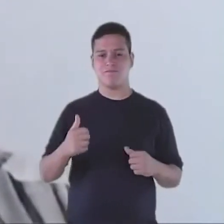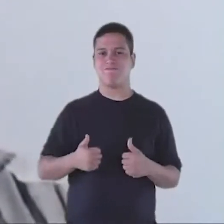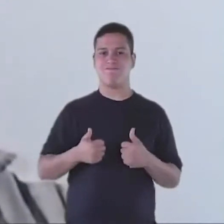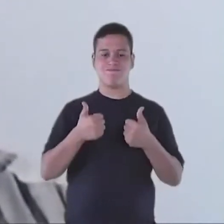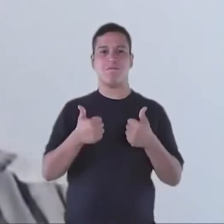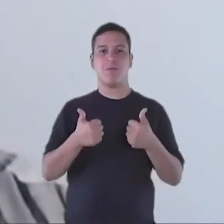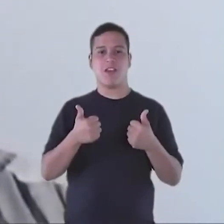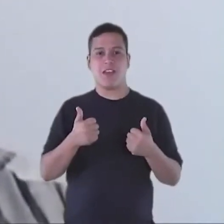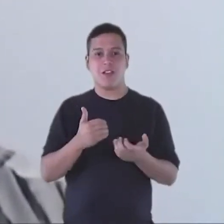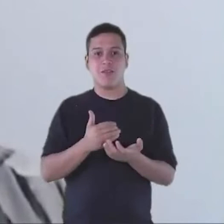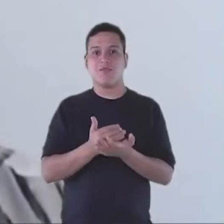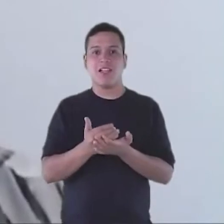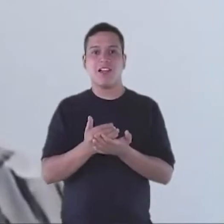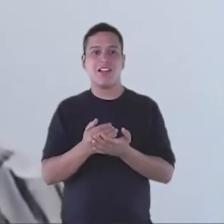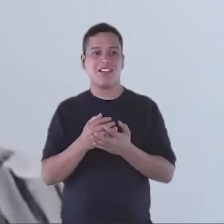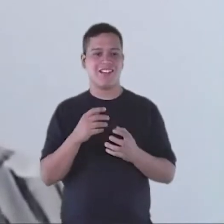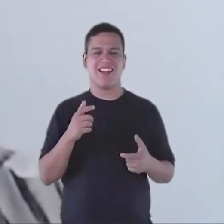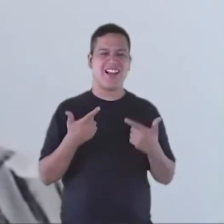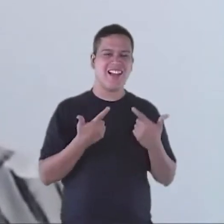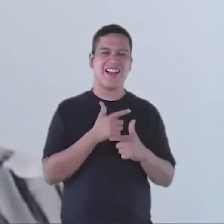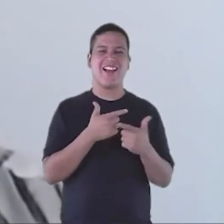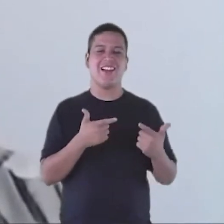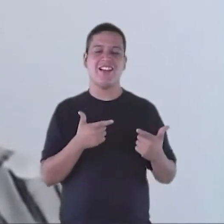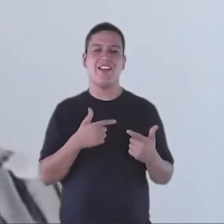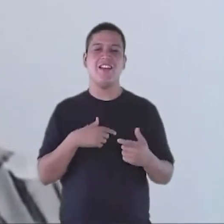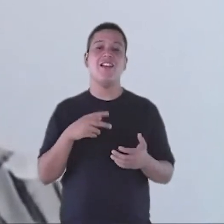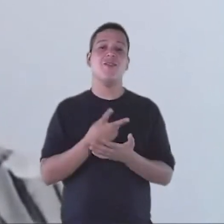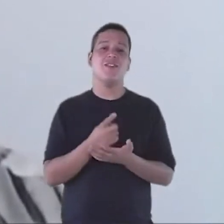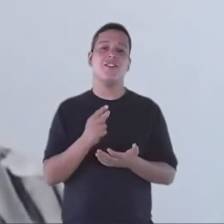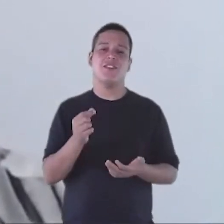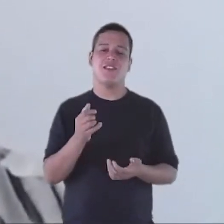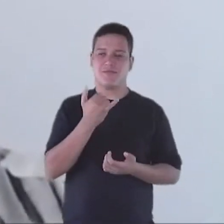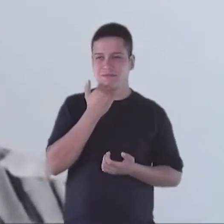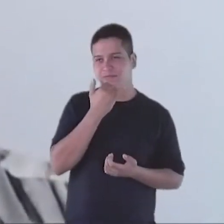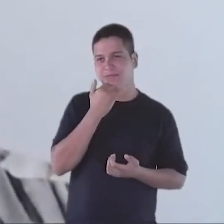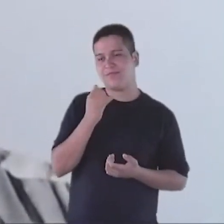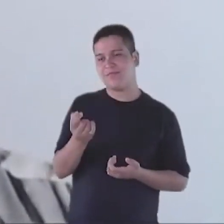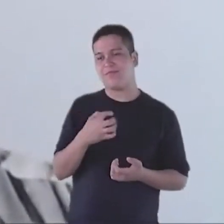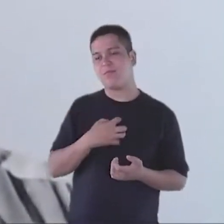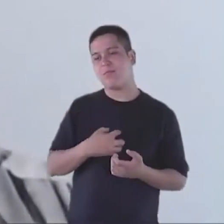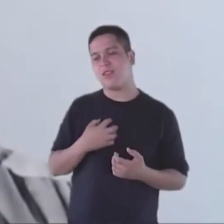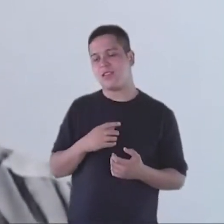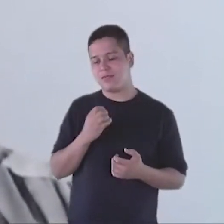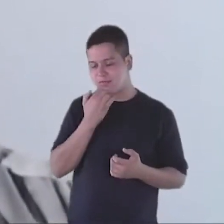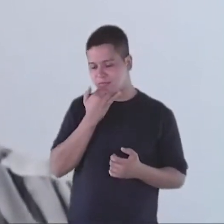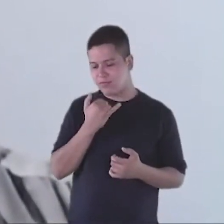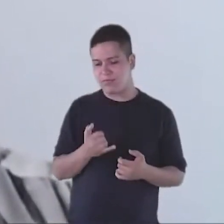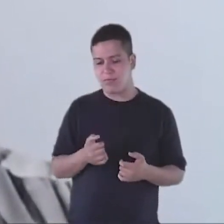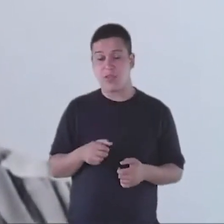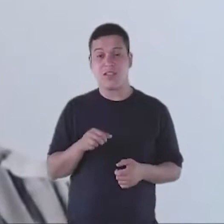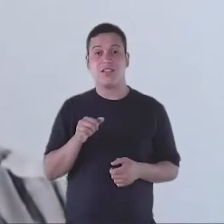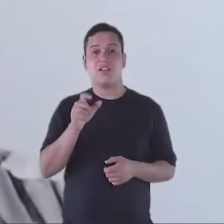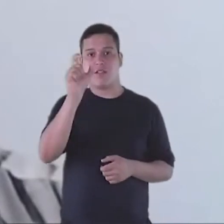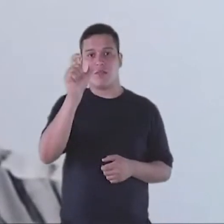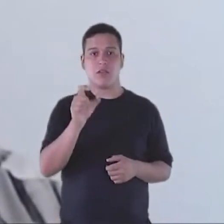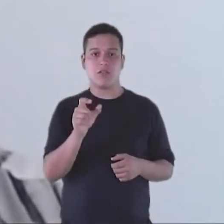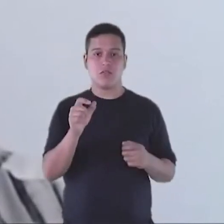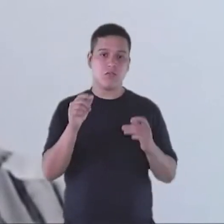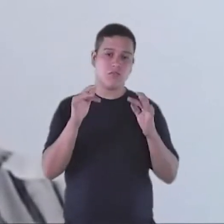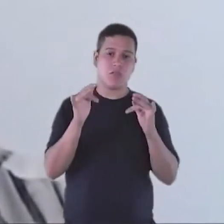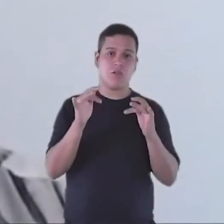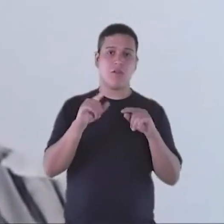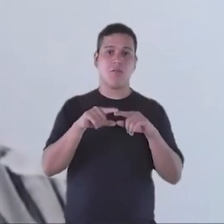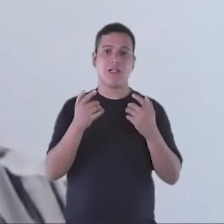raiva. Quando alguém se separa de uma relação, ao voltar a